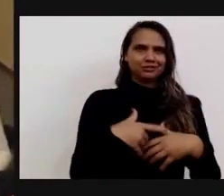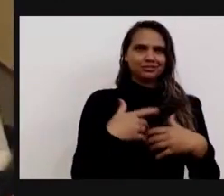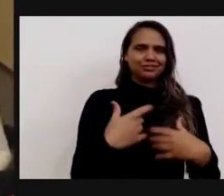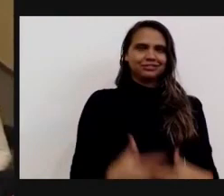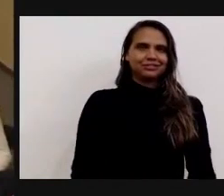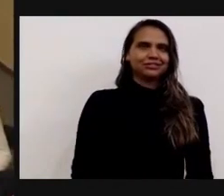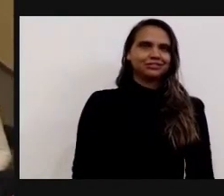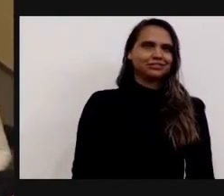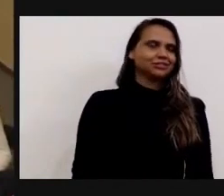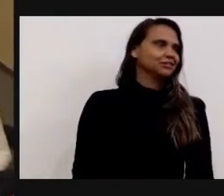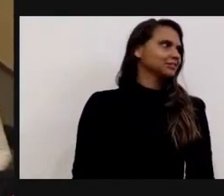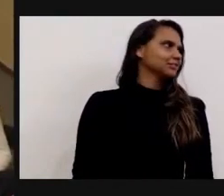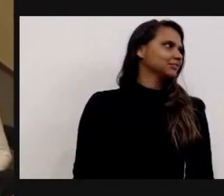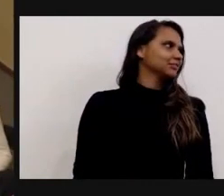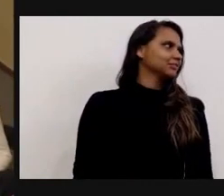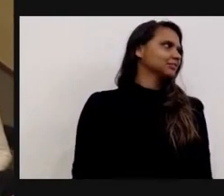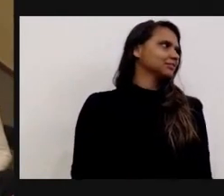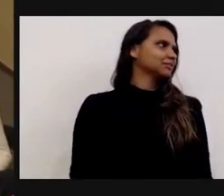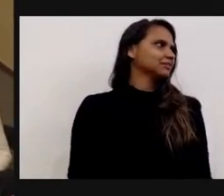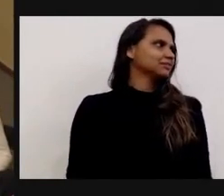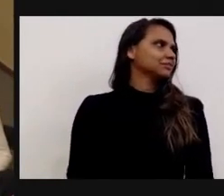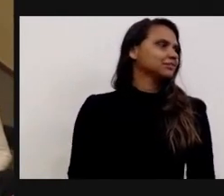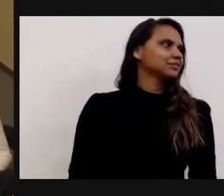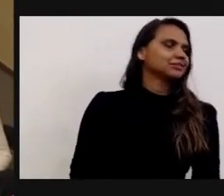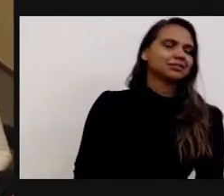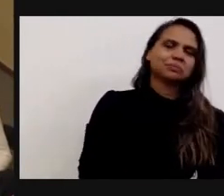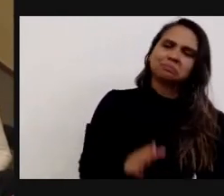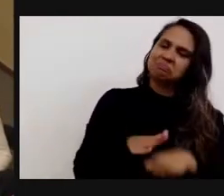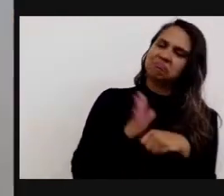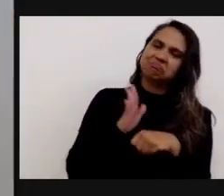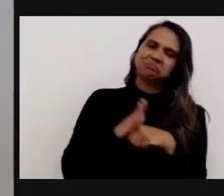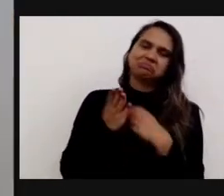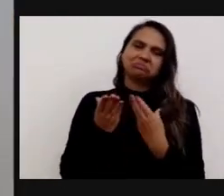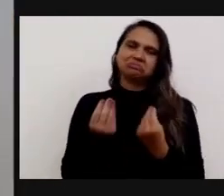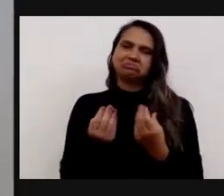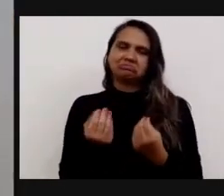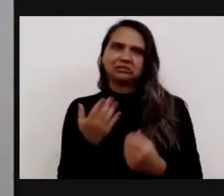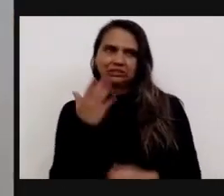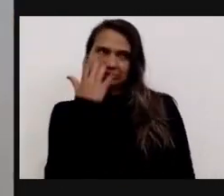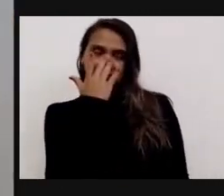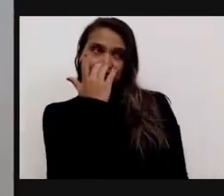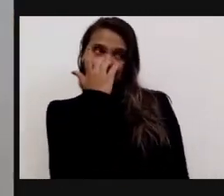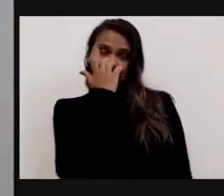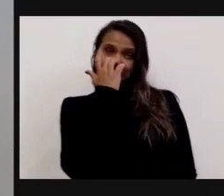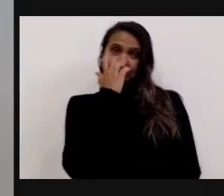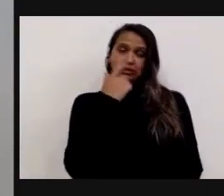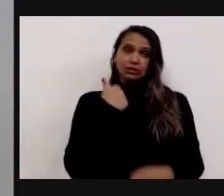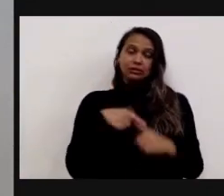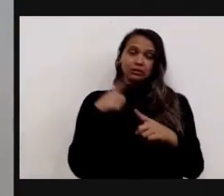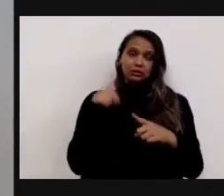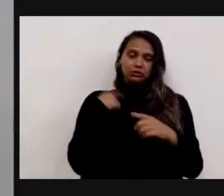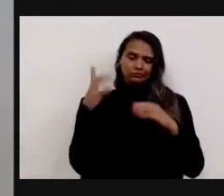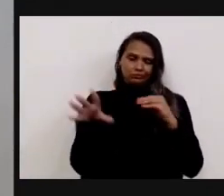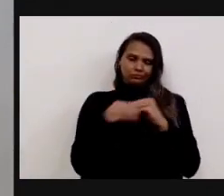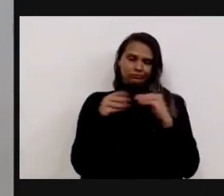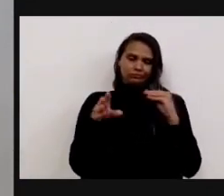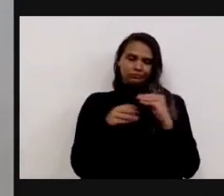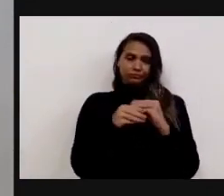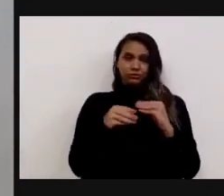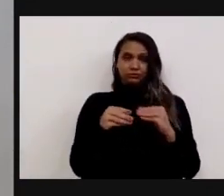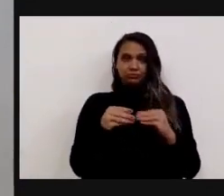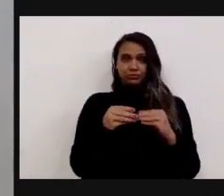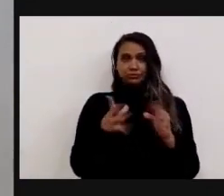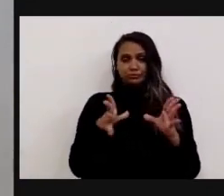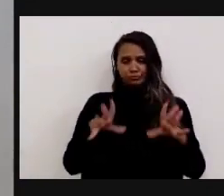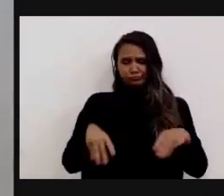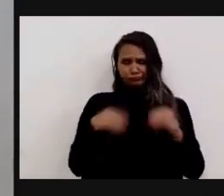a gente fala o rabo balançando o cachorro né gente tem é o que mais tem mas não adianta porque a gente implementa gasta dinheiro gasta